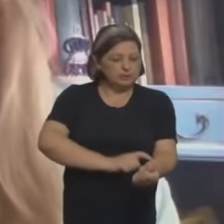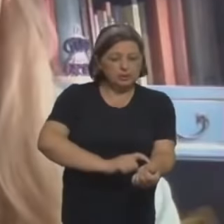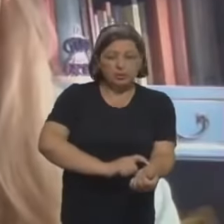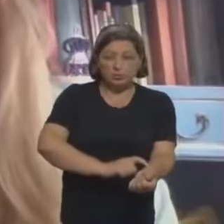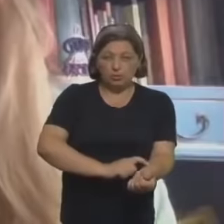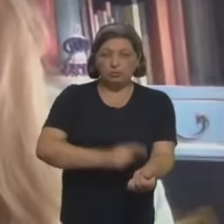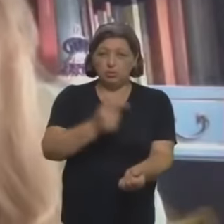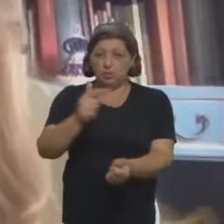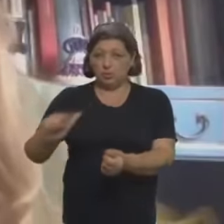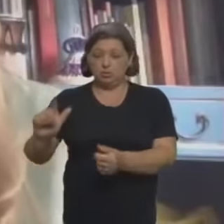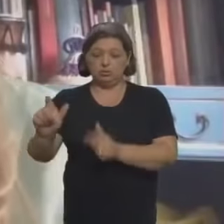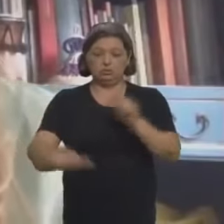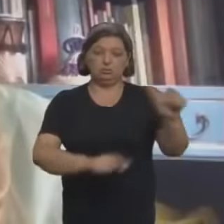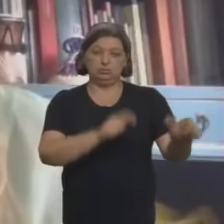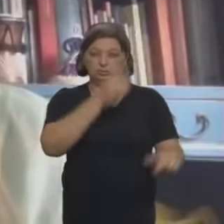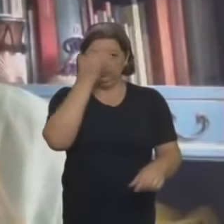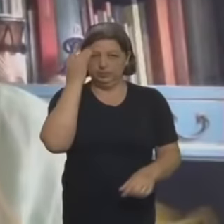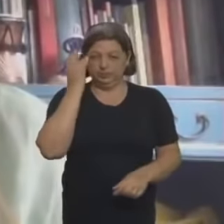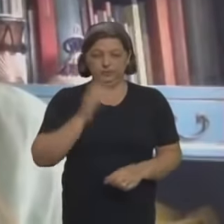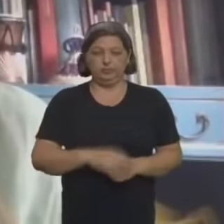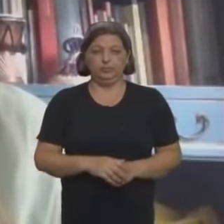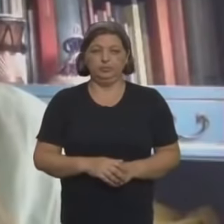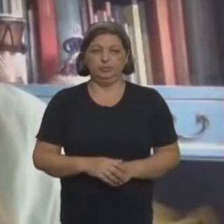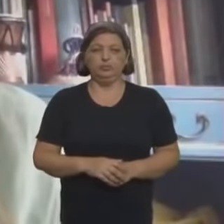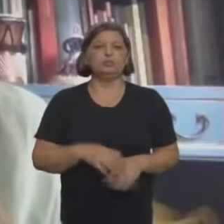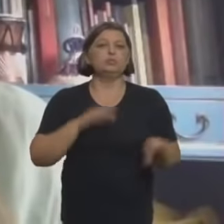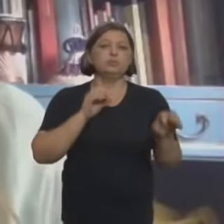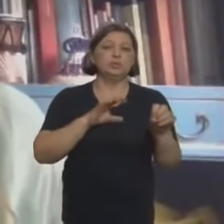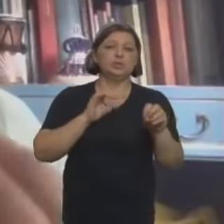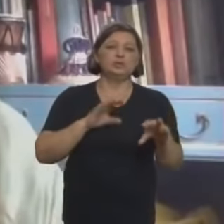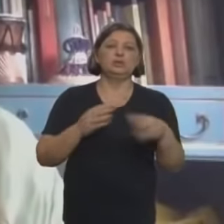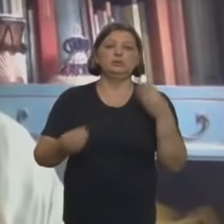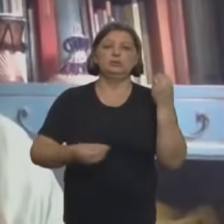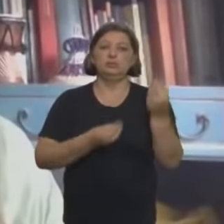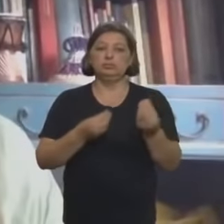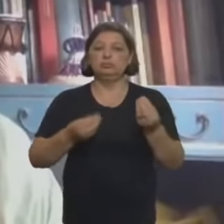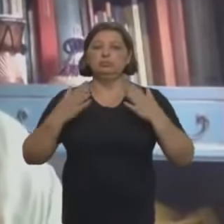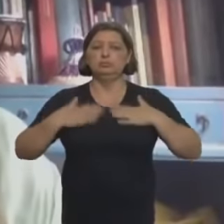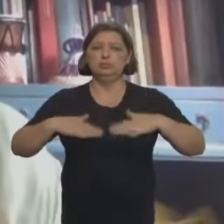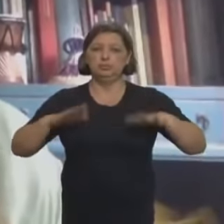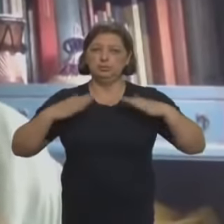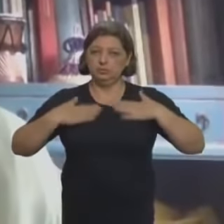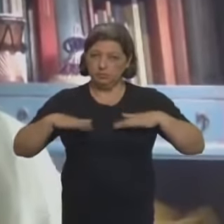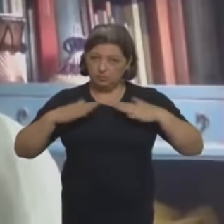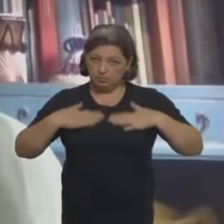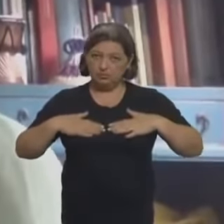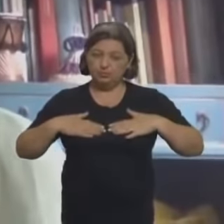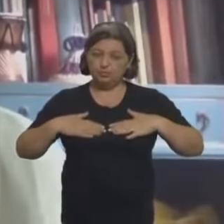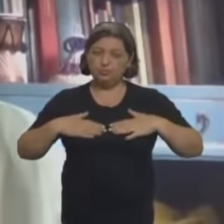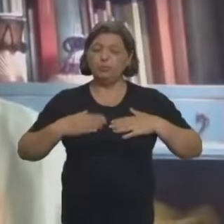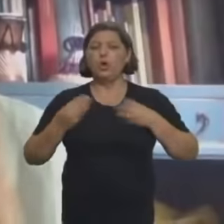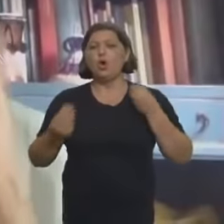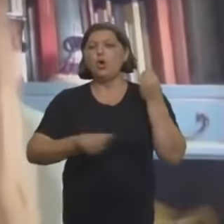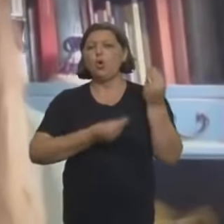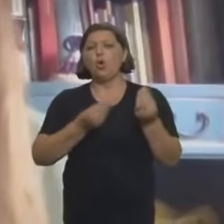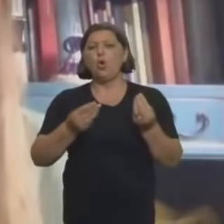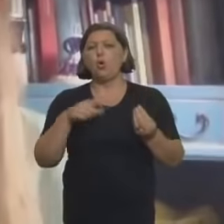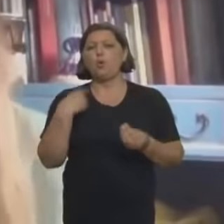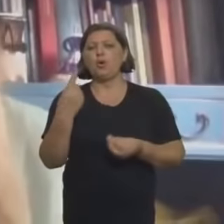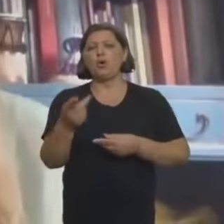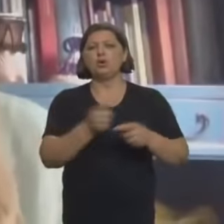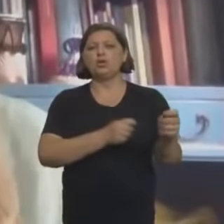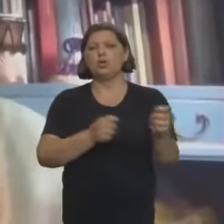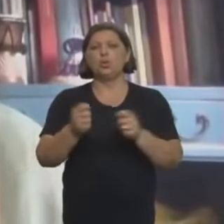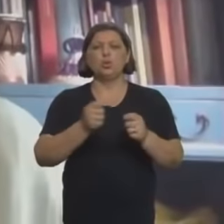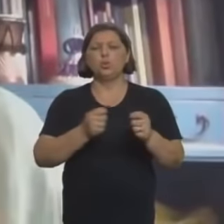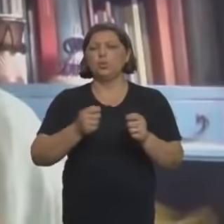outros personagens, e aí a gente vai ensinar a se acalmar. Então, como é que a gente se acalma?